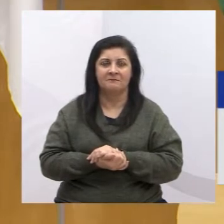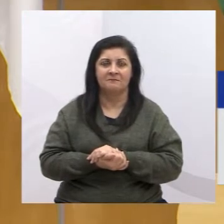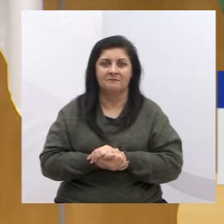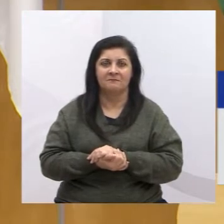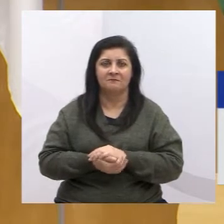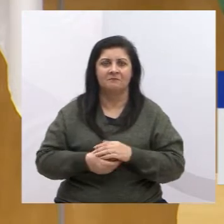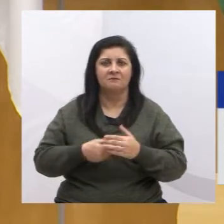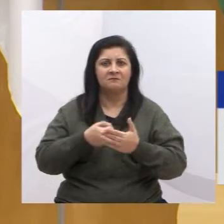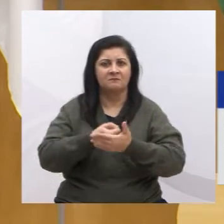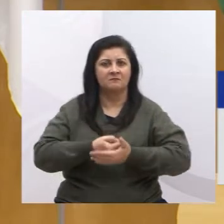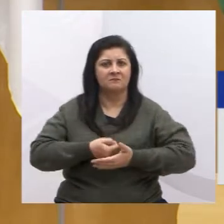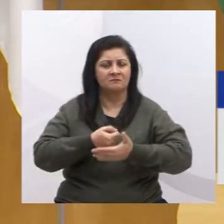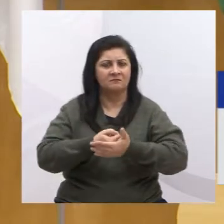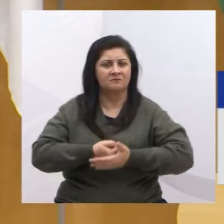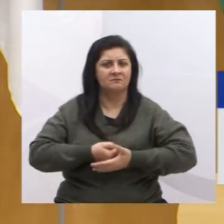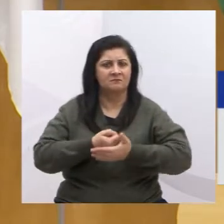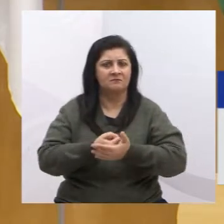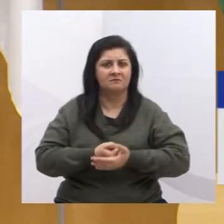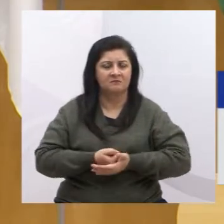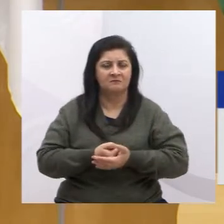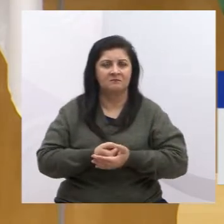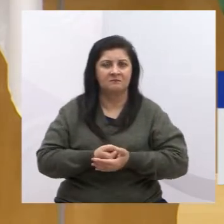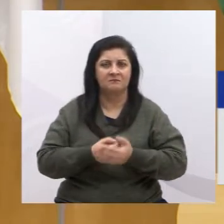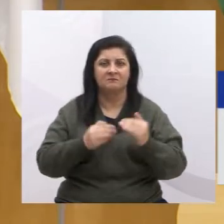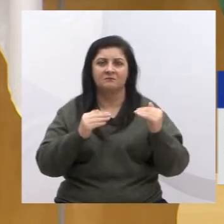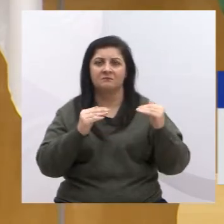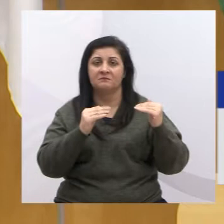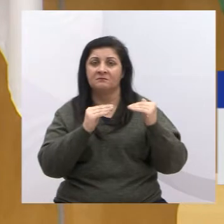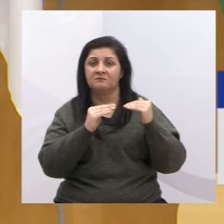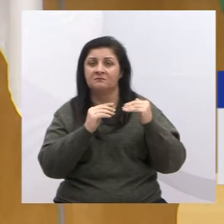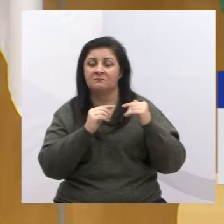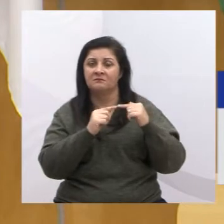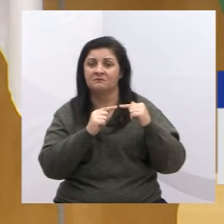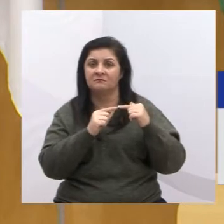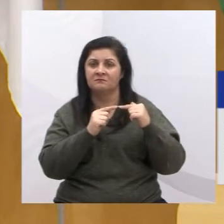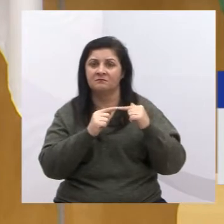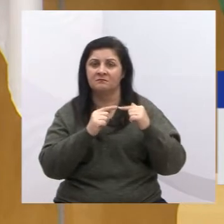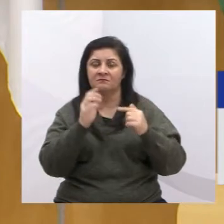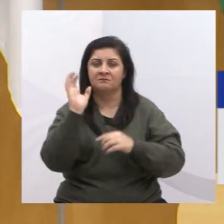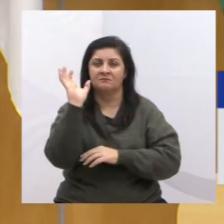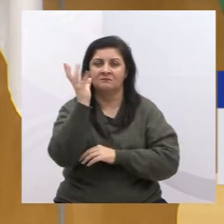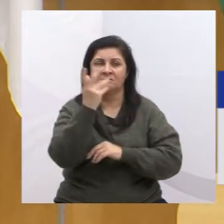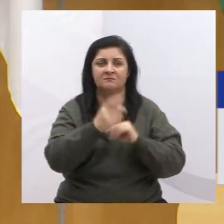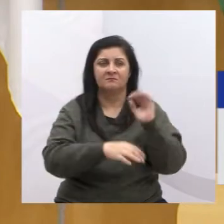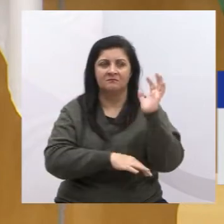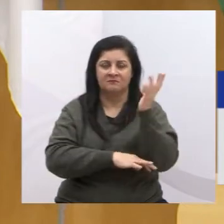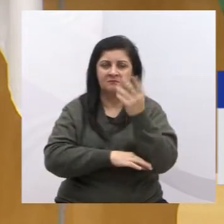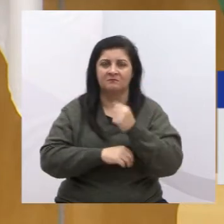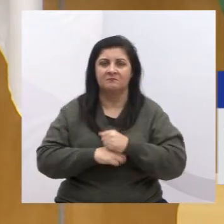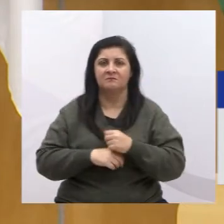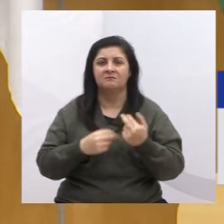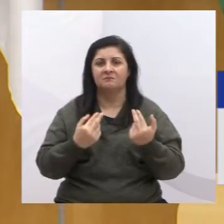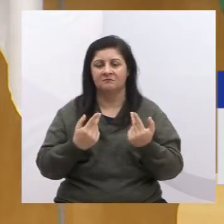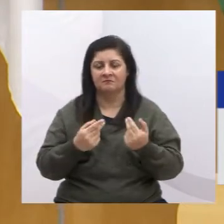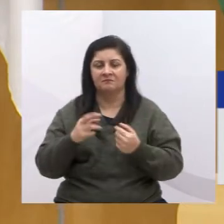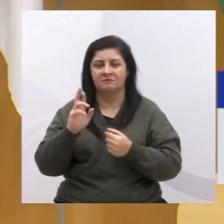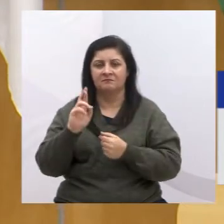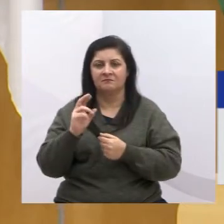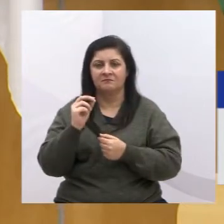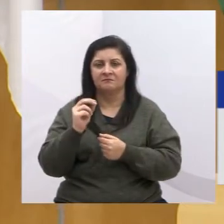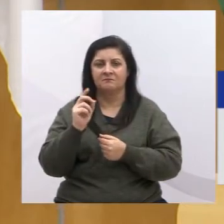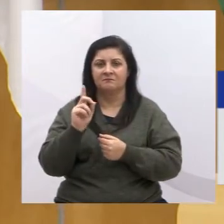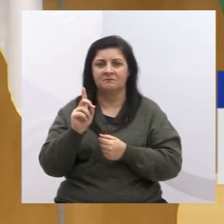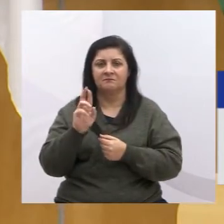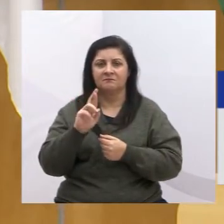parlamentar muito direcionada à questão do meio ambiente. Como já pontuou o autor do projeto, o